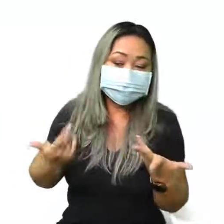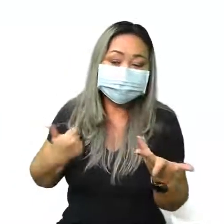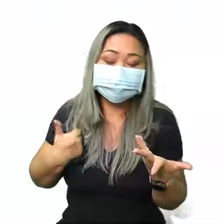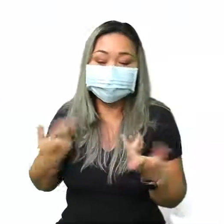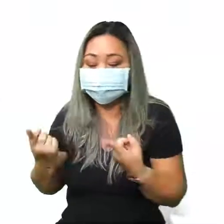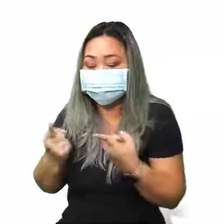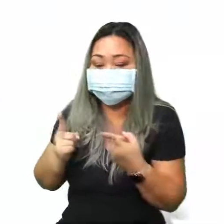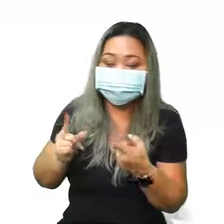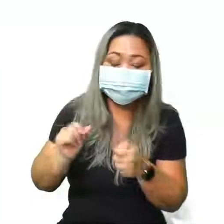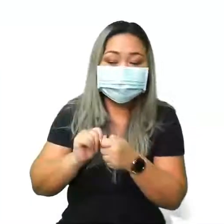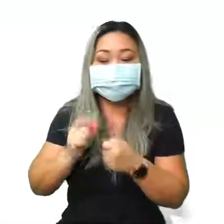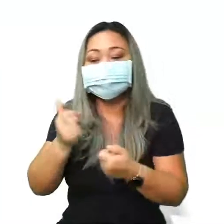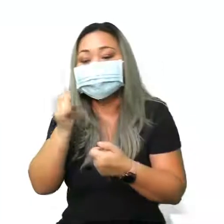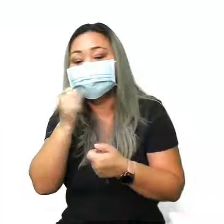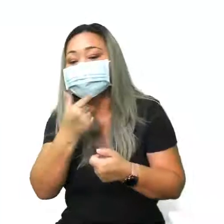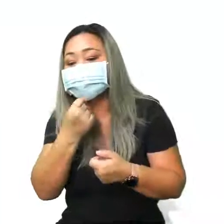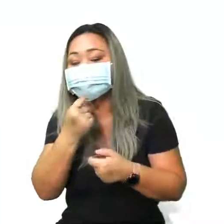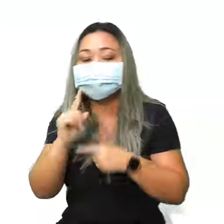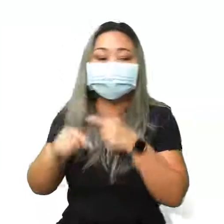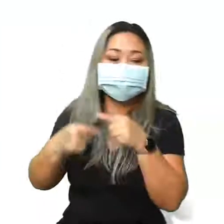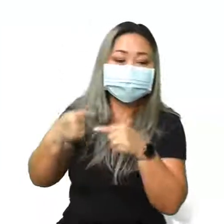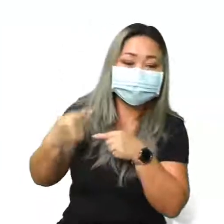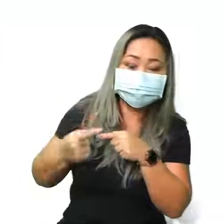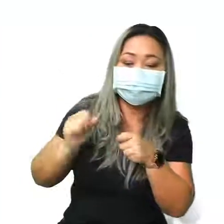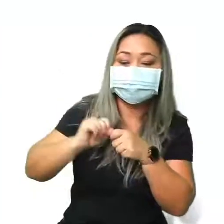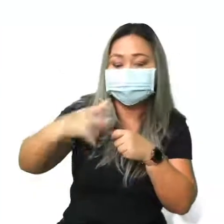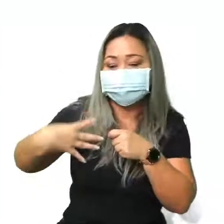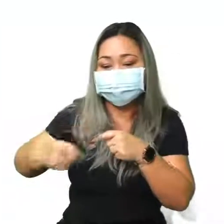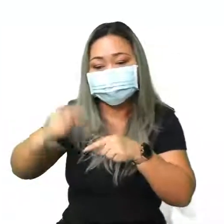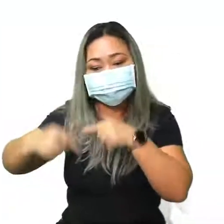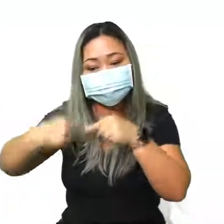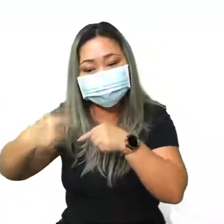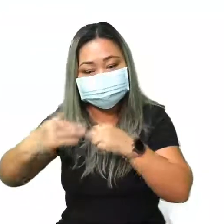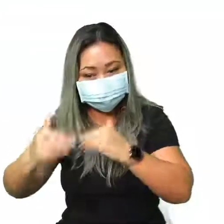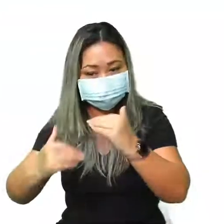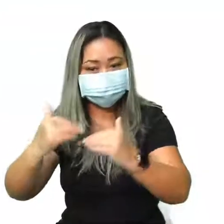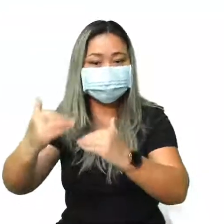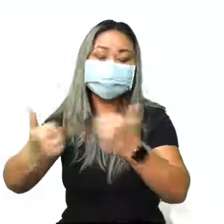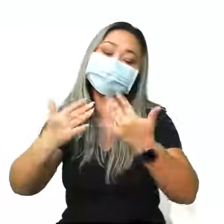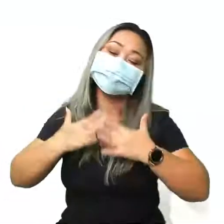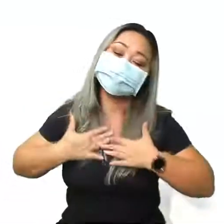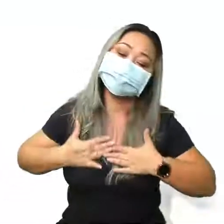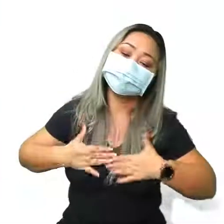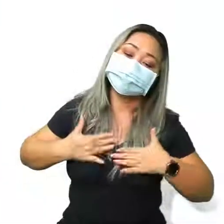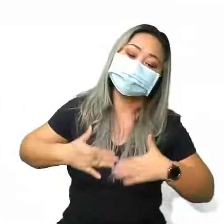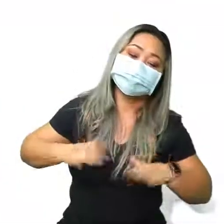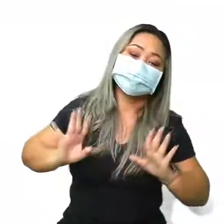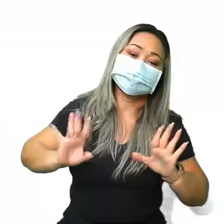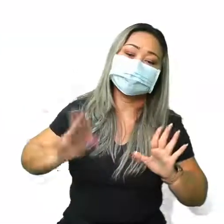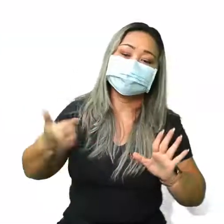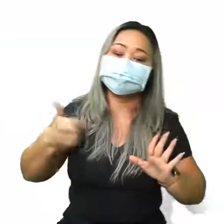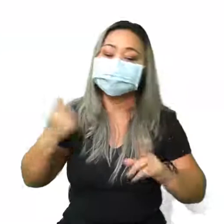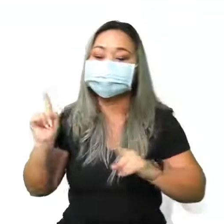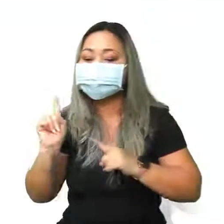seus pais, a fêmea e o macho reproduziram, tiveram seu filhote, ele vai se desenvolver tranquilamente se não houver intervenções. Ele